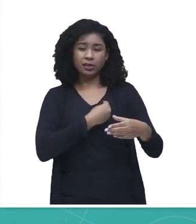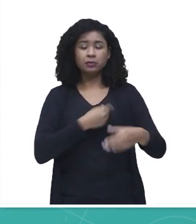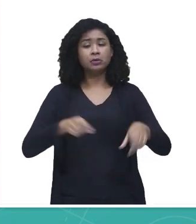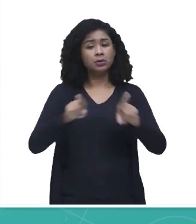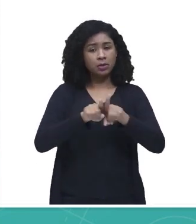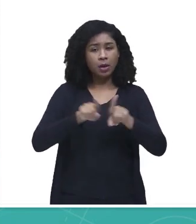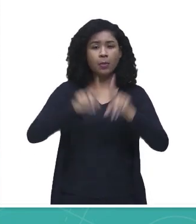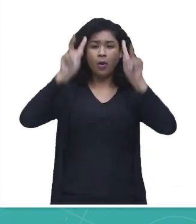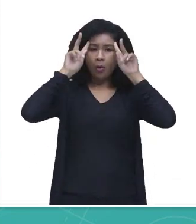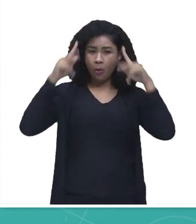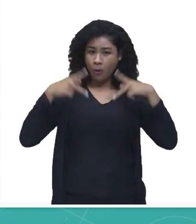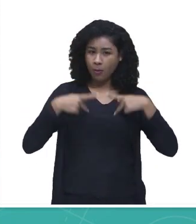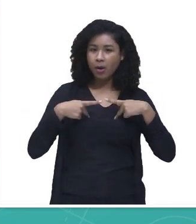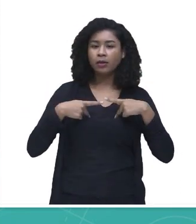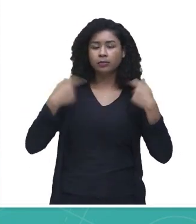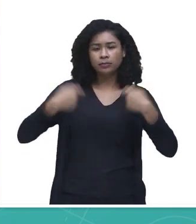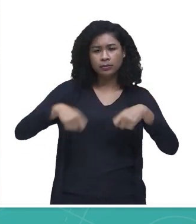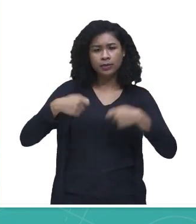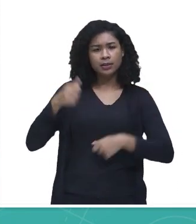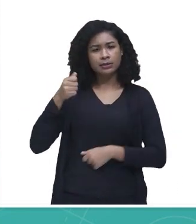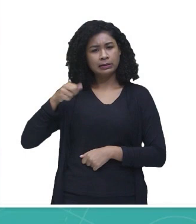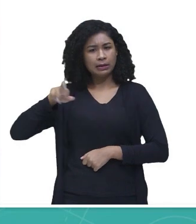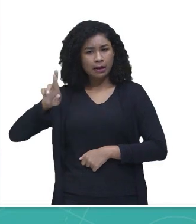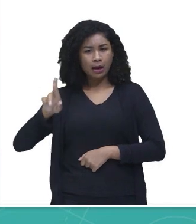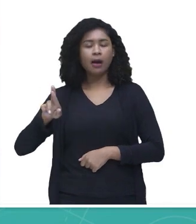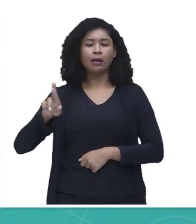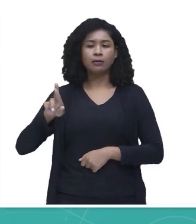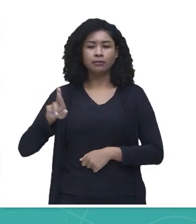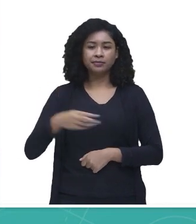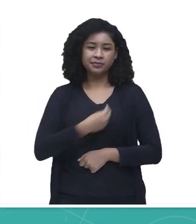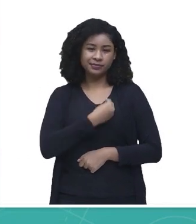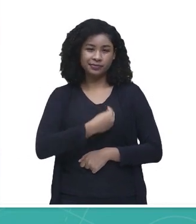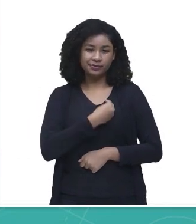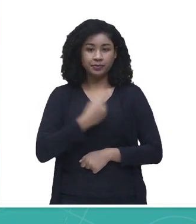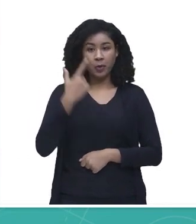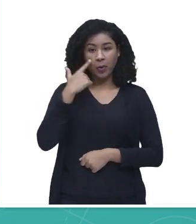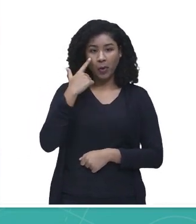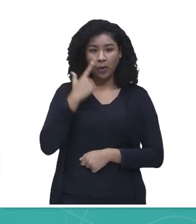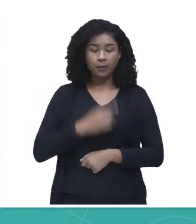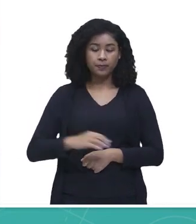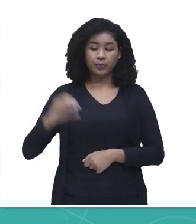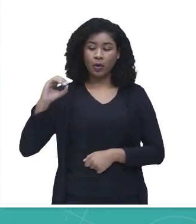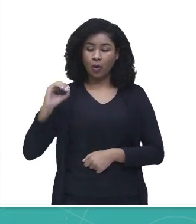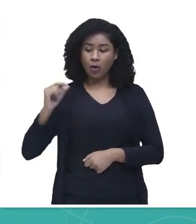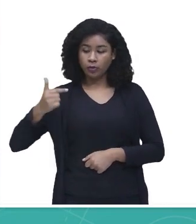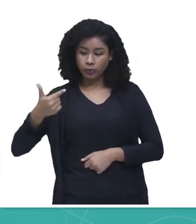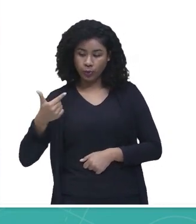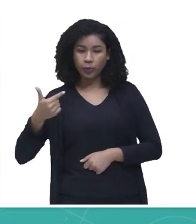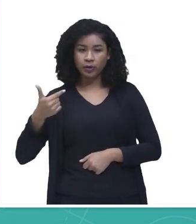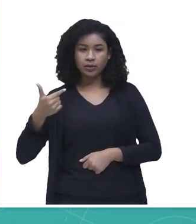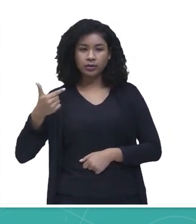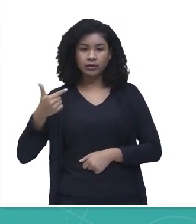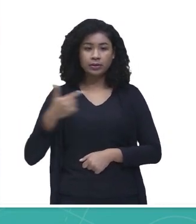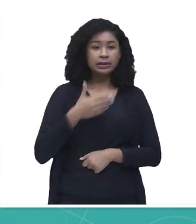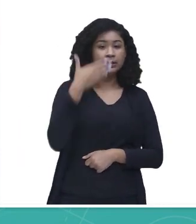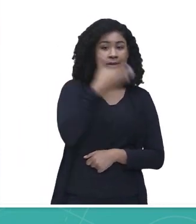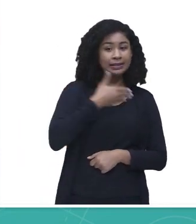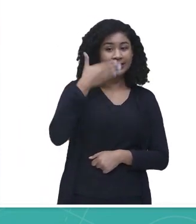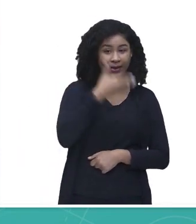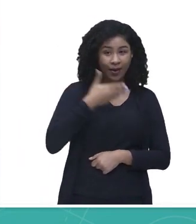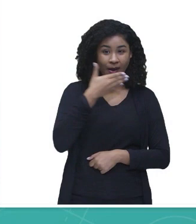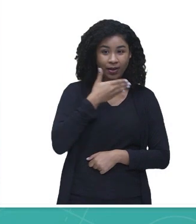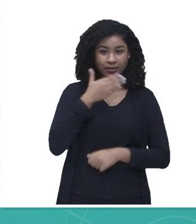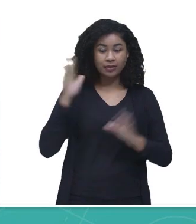olha. Oxigênio mais a glicose vai gerar energia para o corpo,